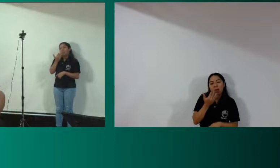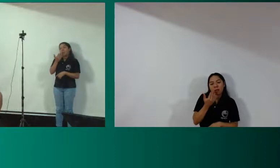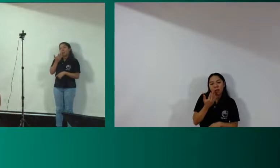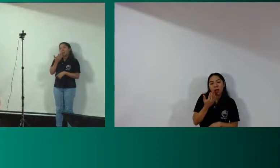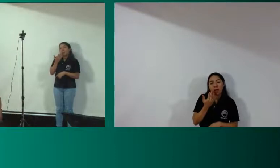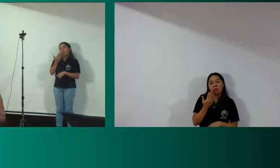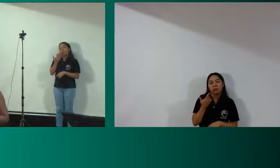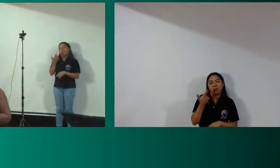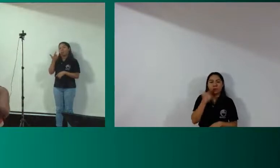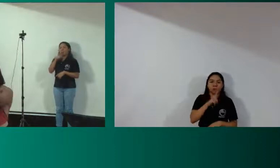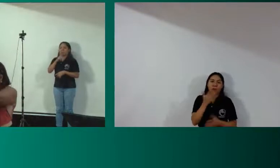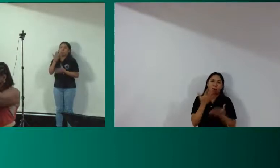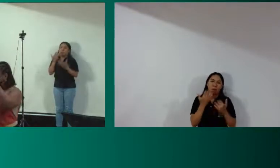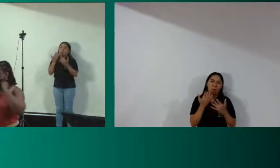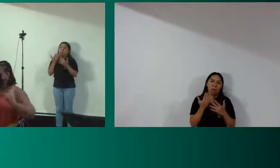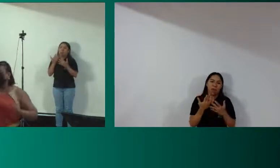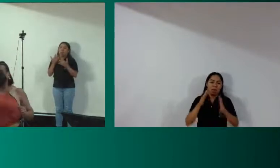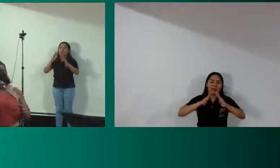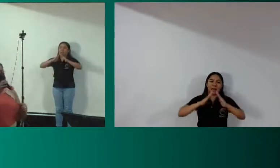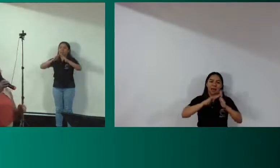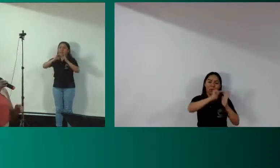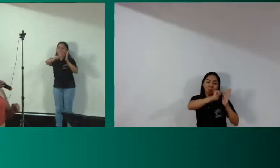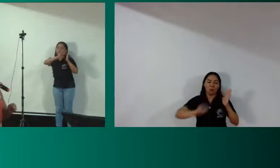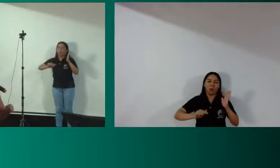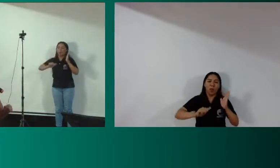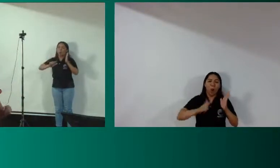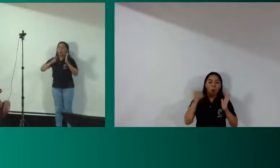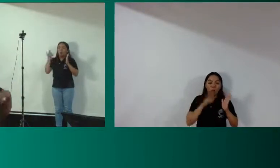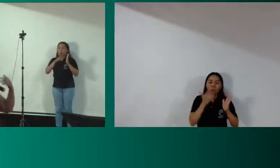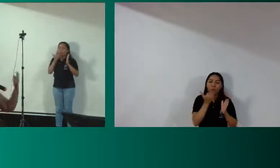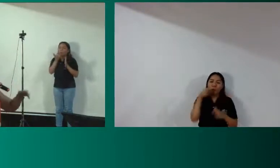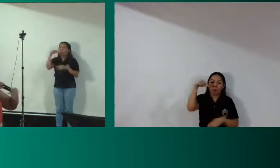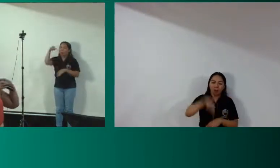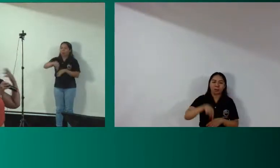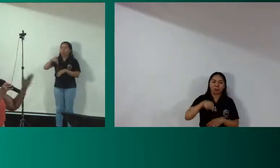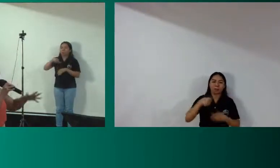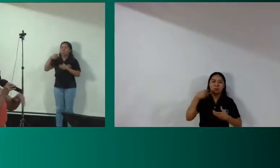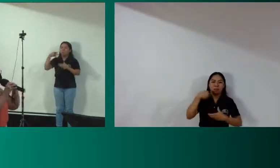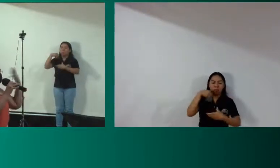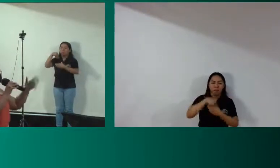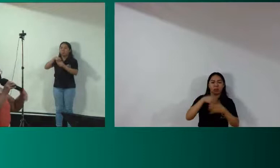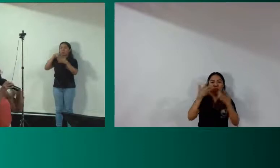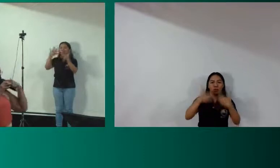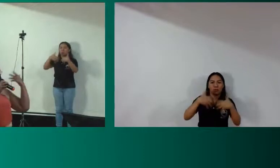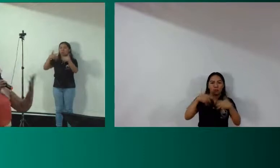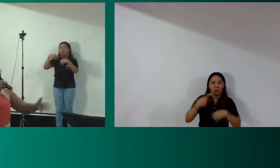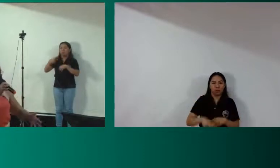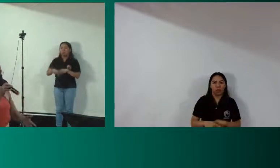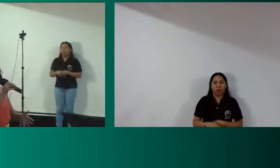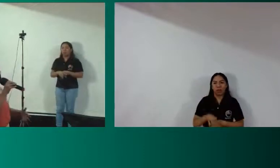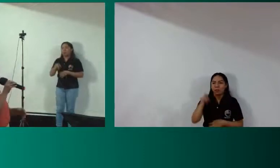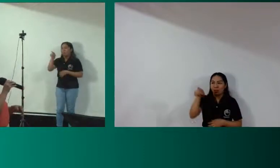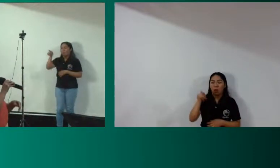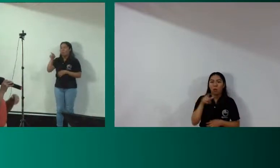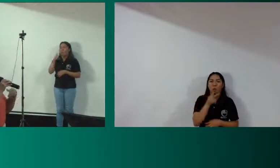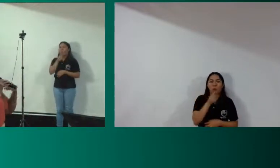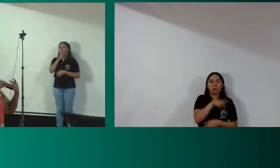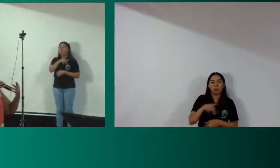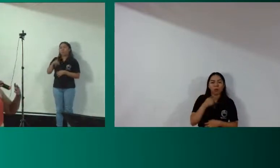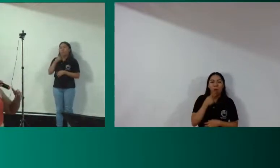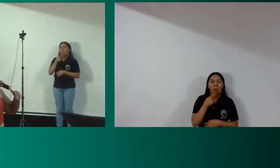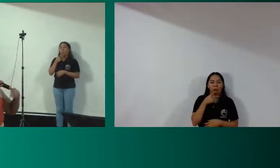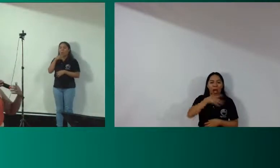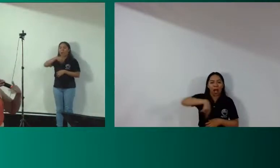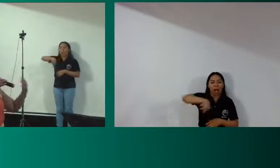daí Porque aí daí a fala do João Paulo né no sentido de que os estudantes não aguentam mais comer bolo bom né